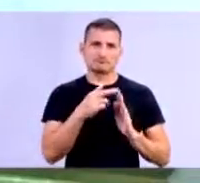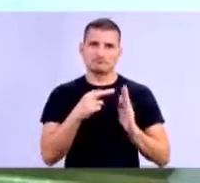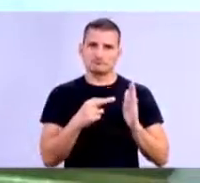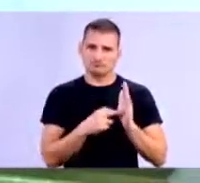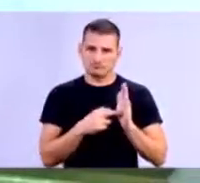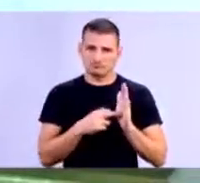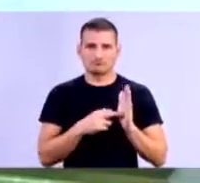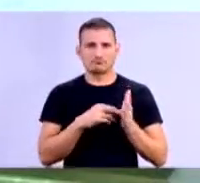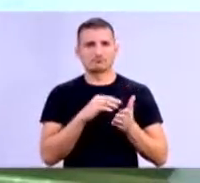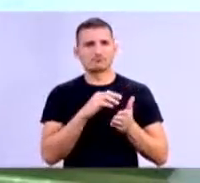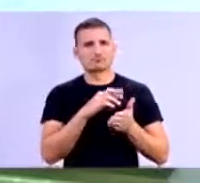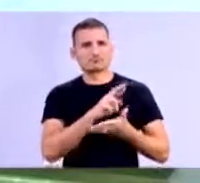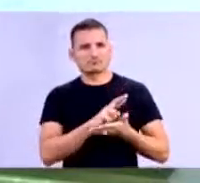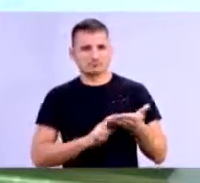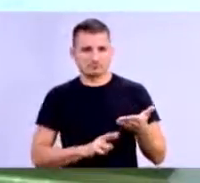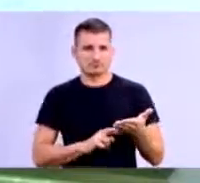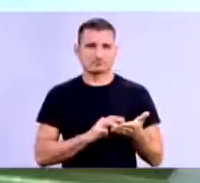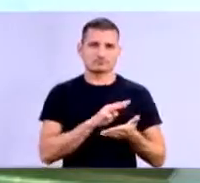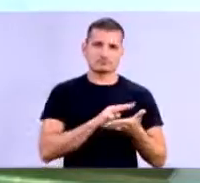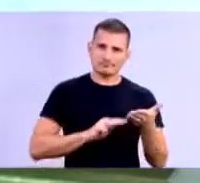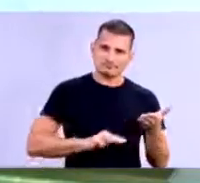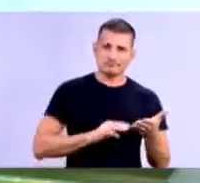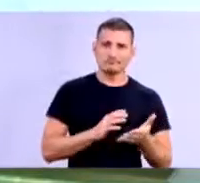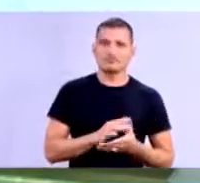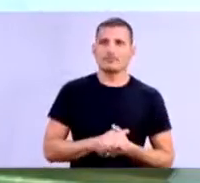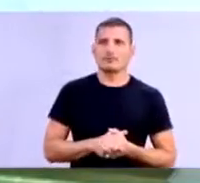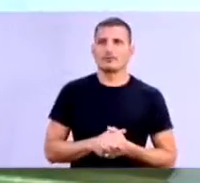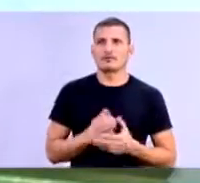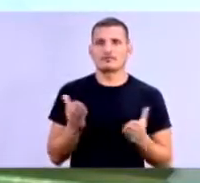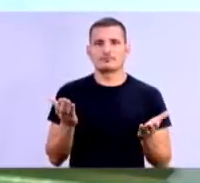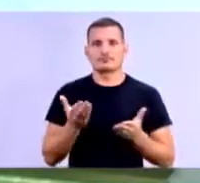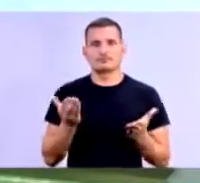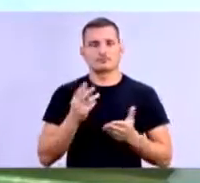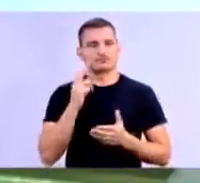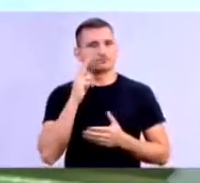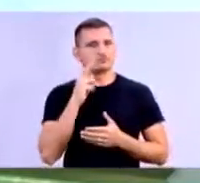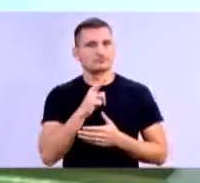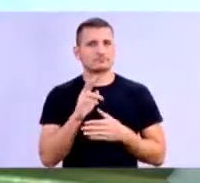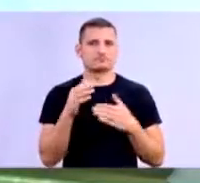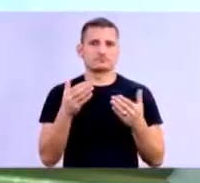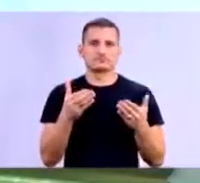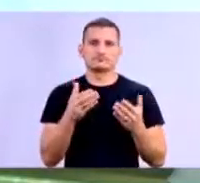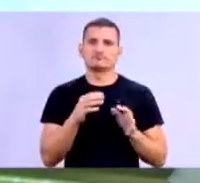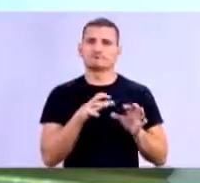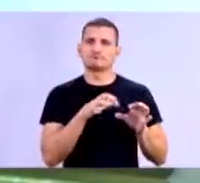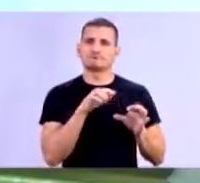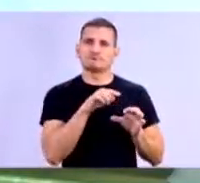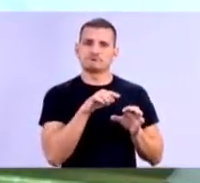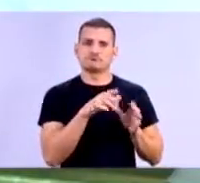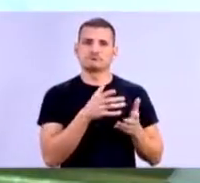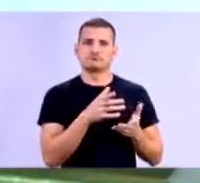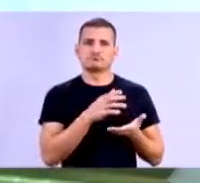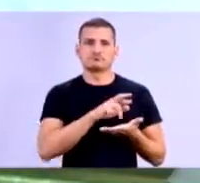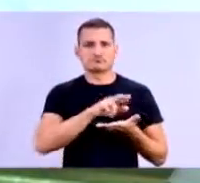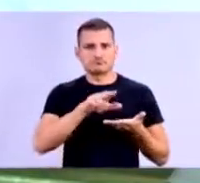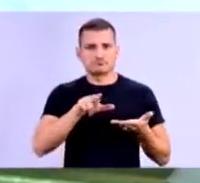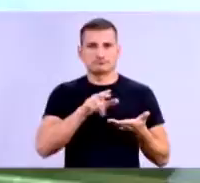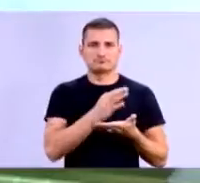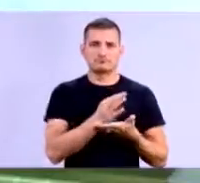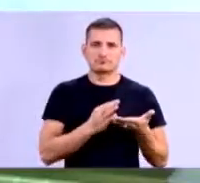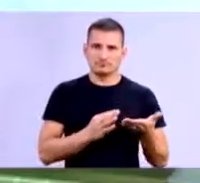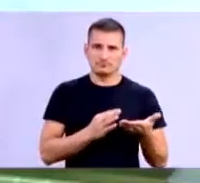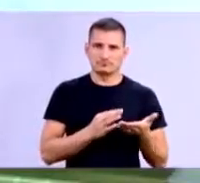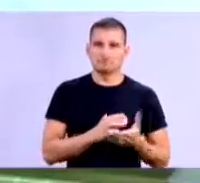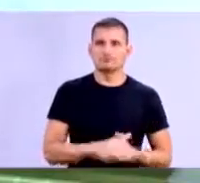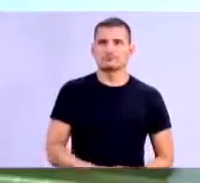norma de um relatório, memorando e assim por diante. Vamos ver então quais são as características desses tipos de texto, dessa